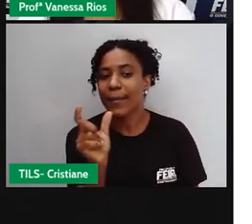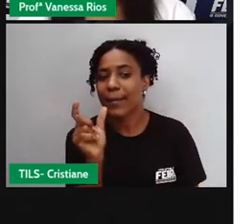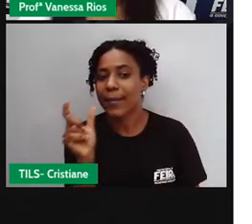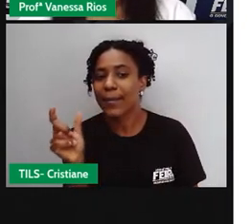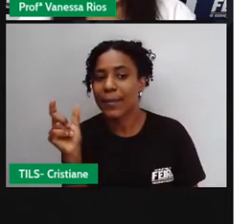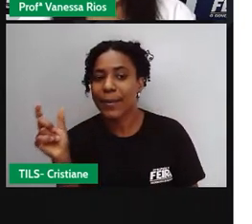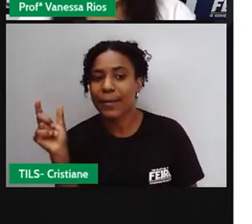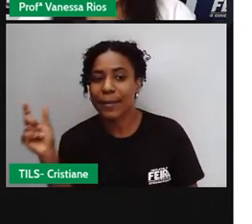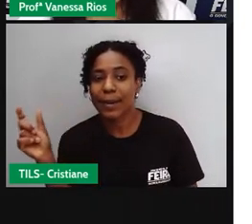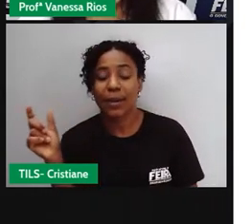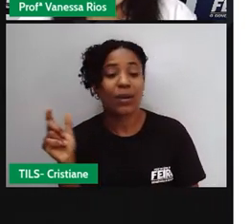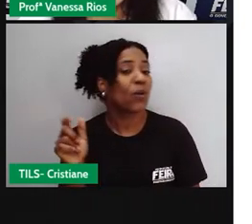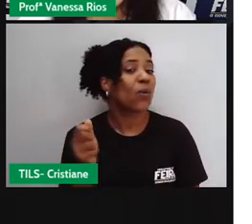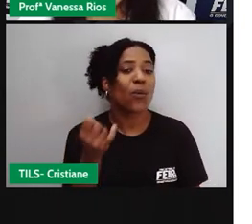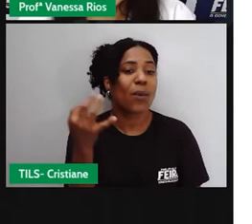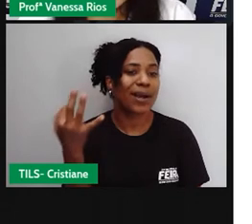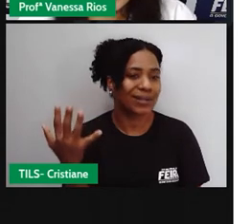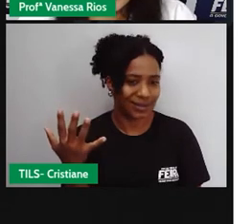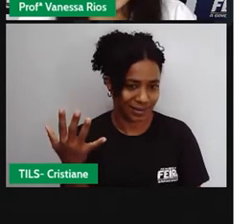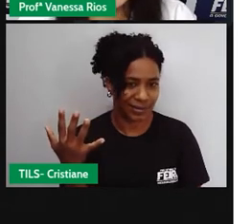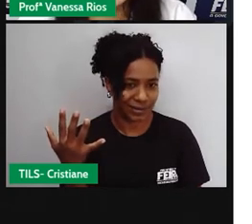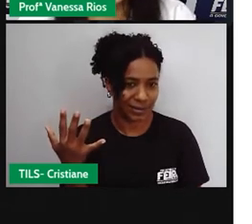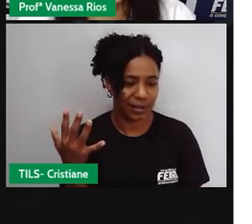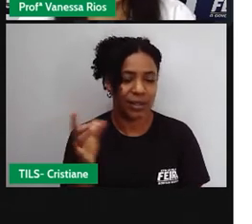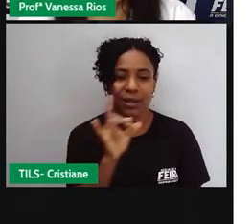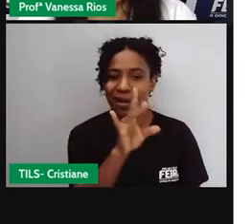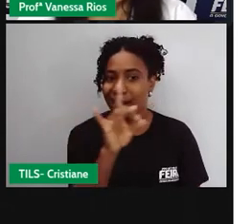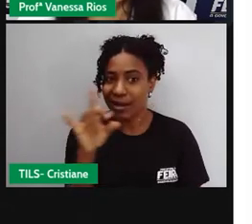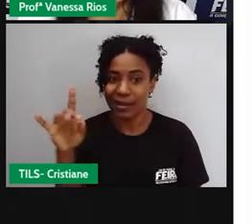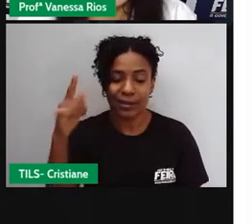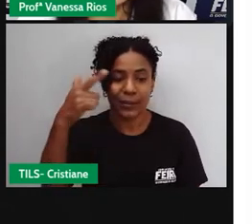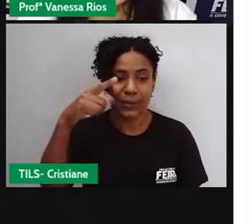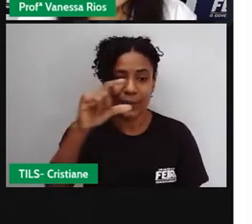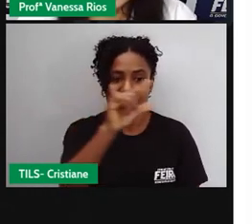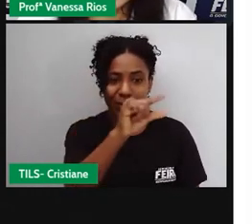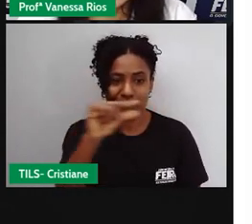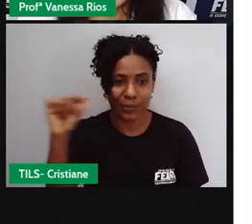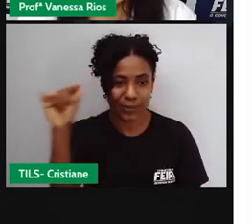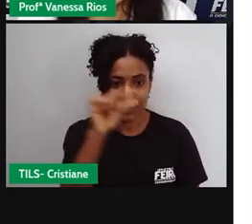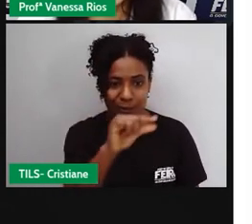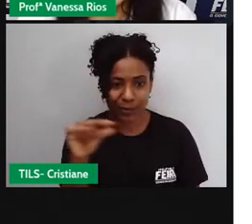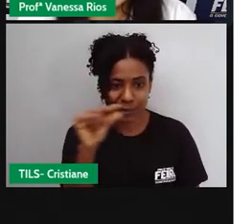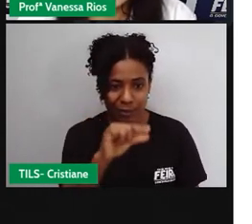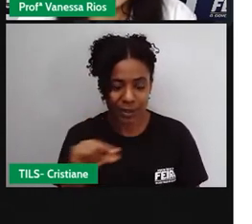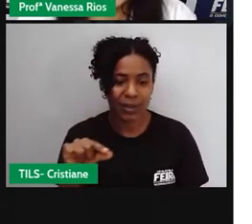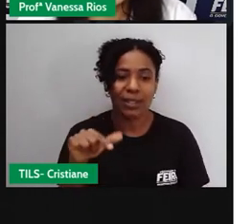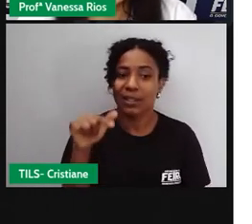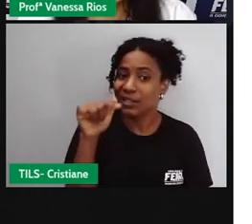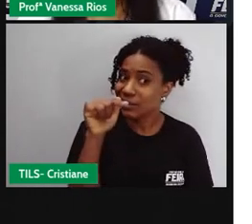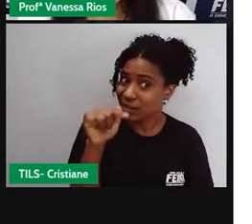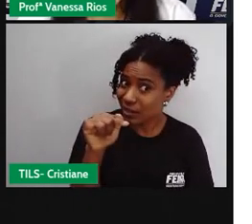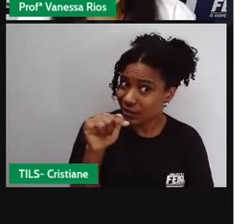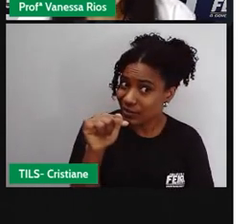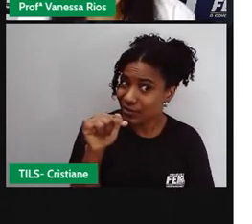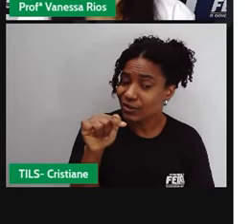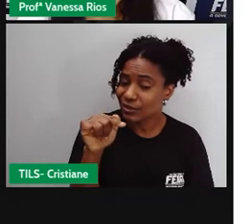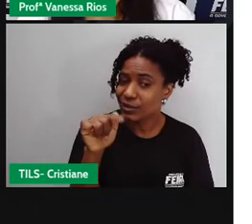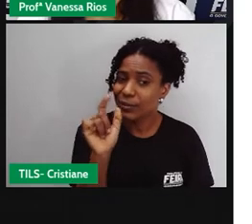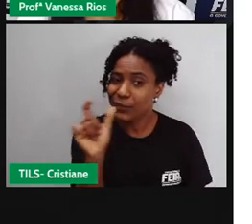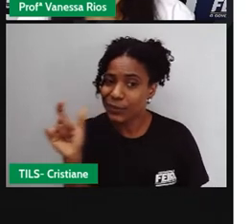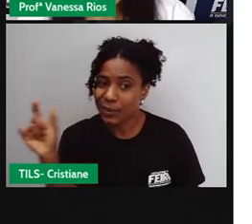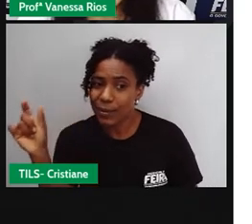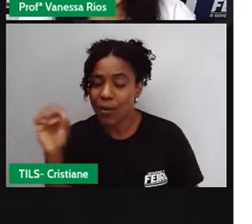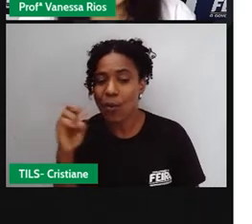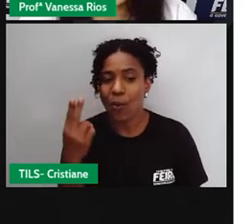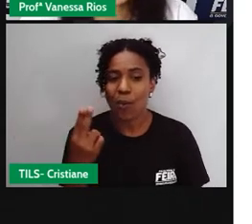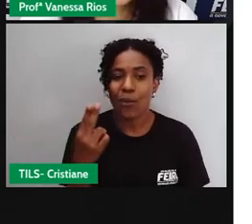em cada verso. E aí é comum aparecer versos com 7 sílabas ou com 10